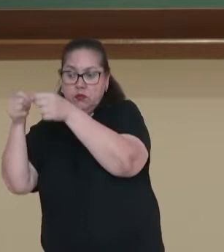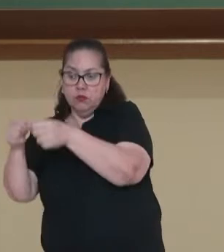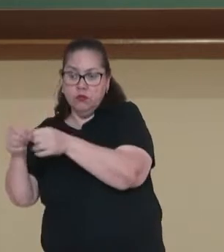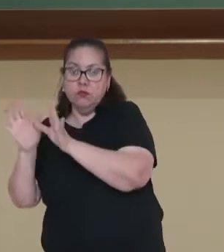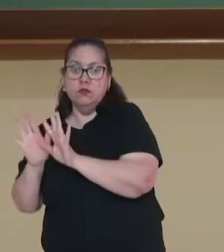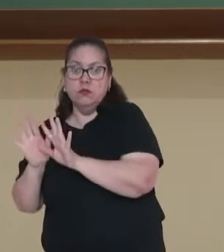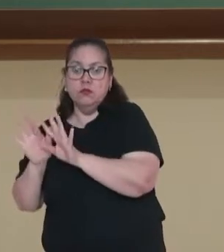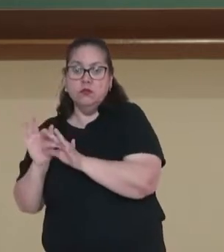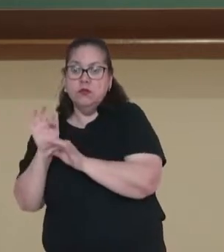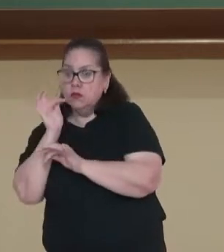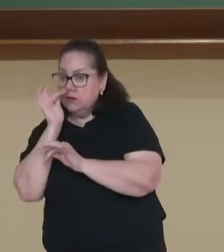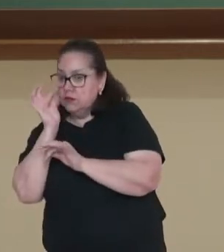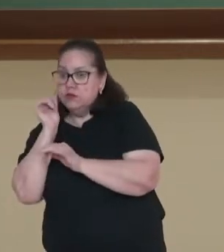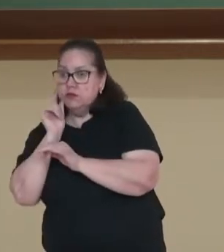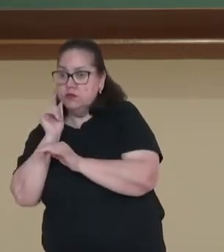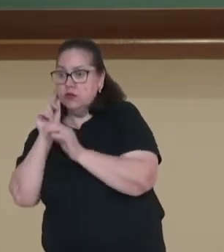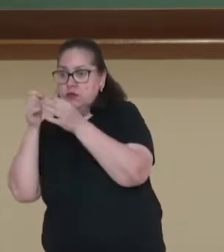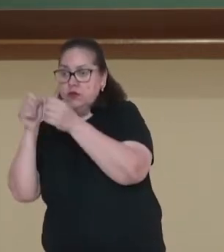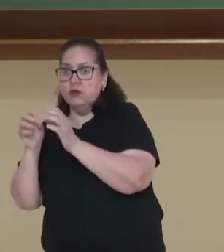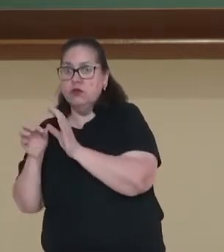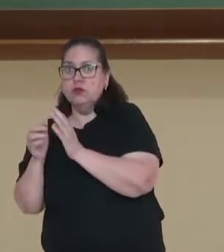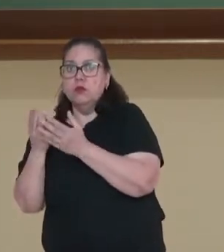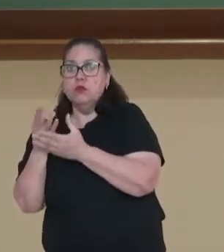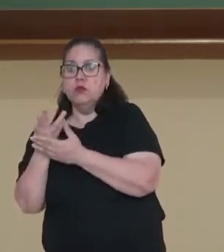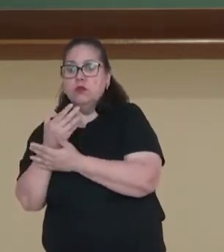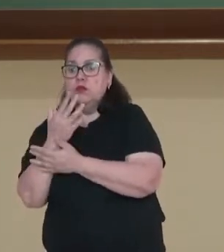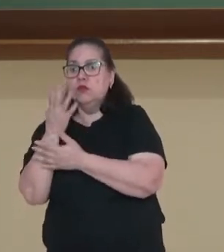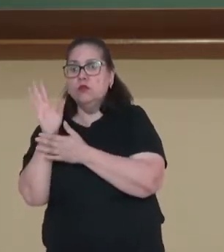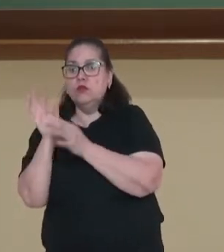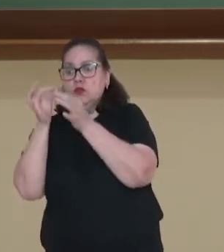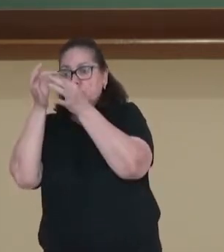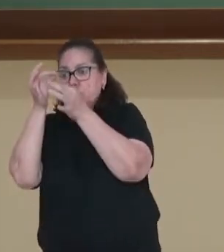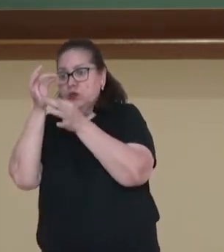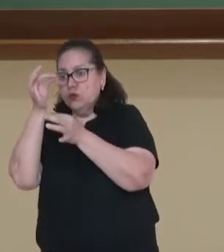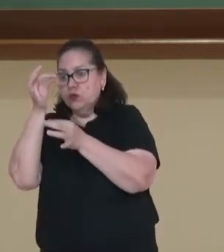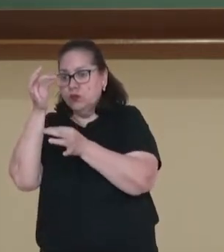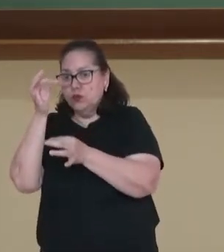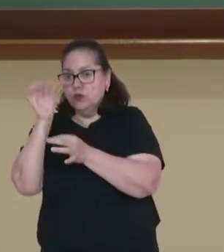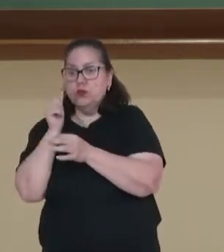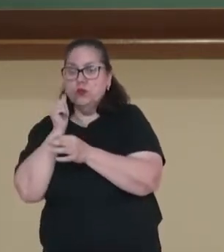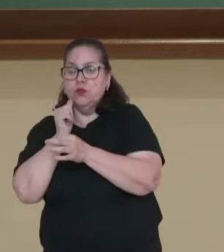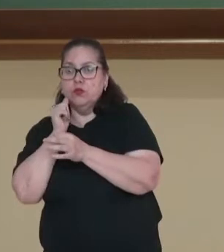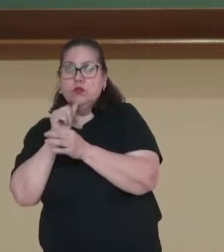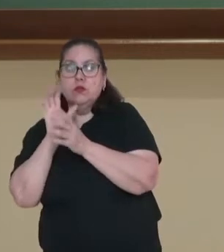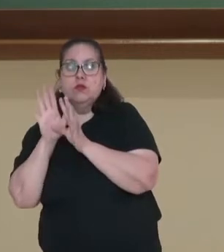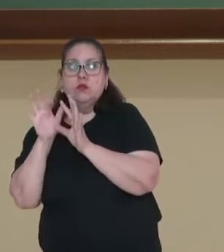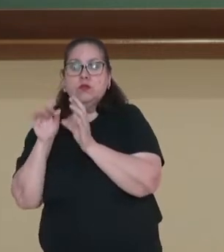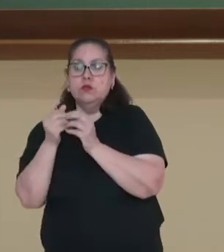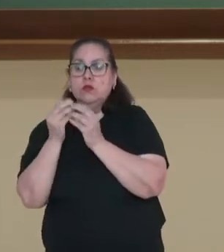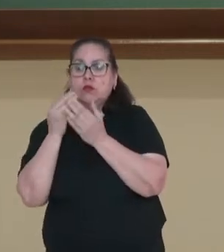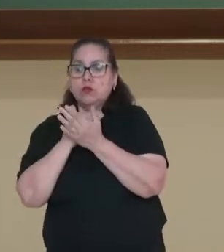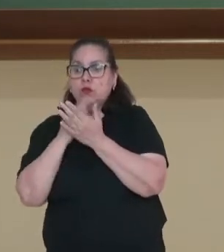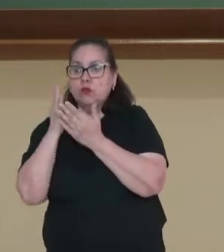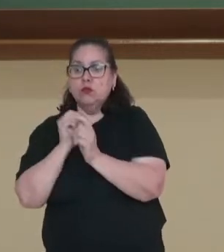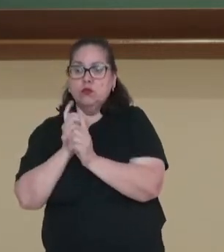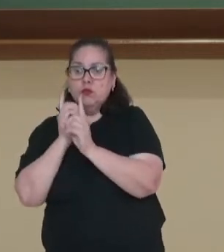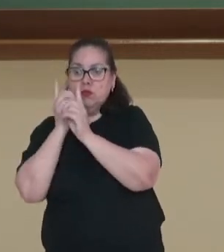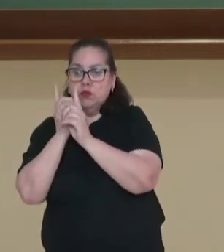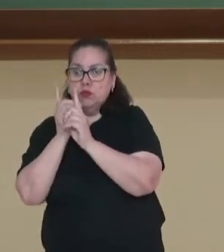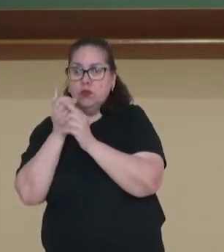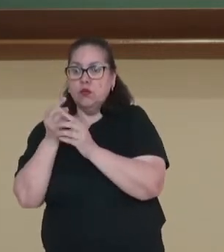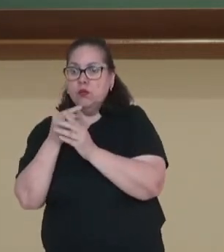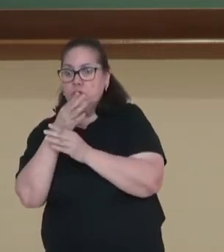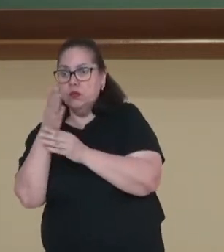na parte feminina da flor. E daí vai formar, né, um tubinho ali na parte feminina, que vai dar encontro do grão de